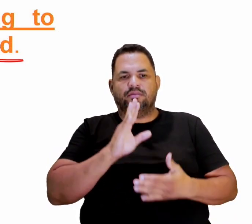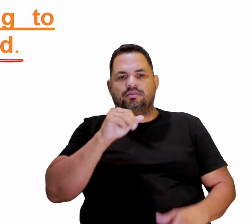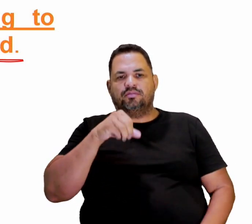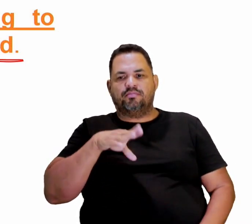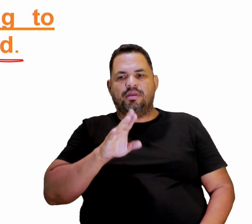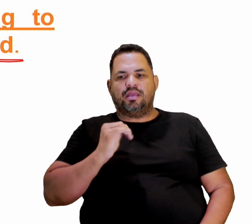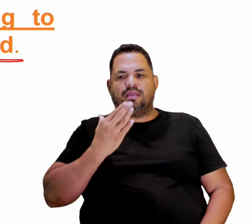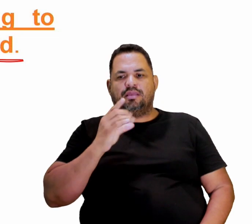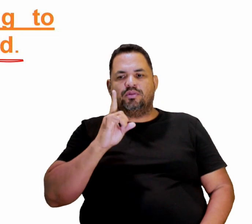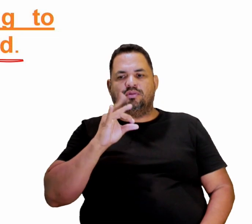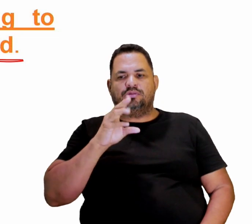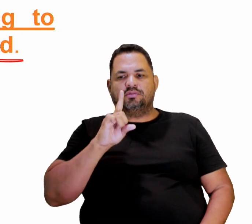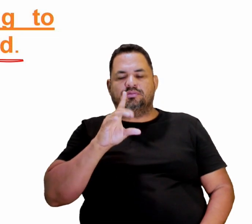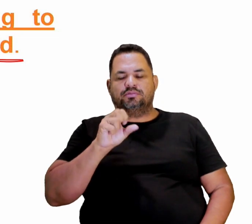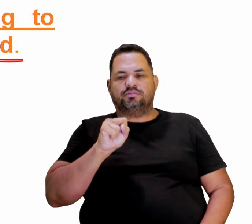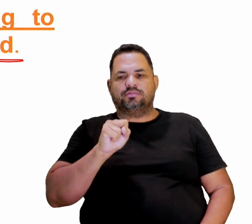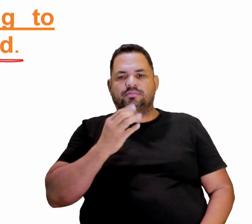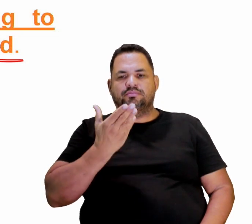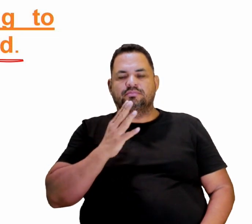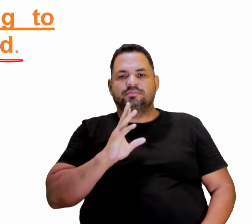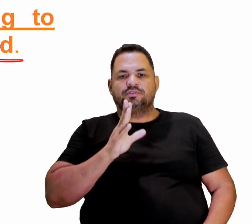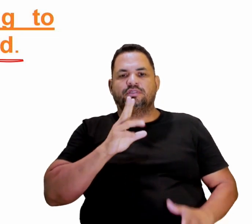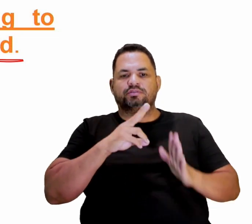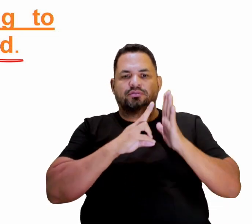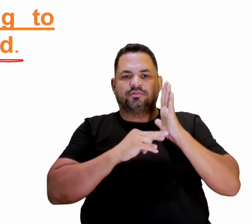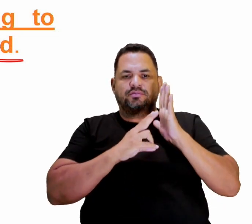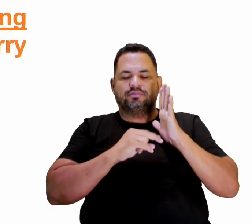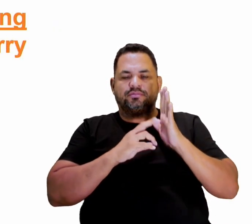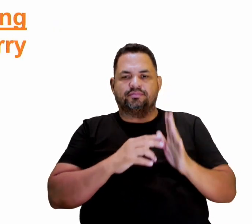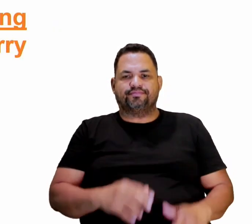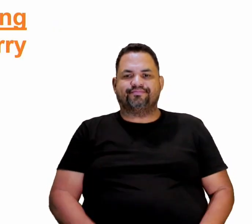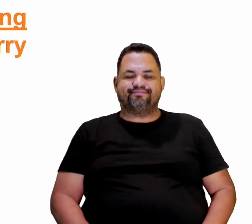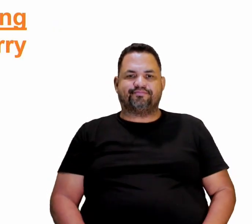esse tipo de comida aí a gente já viu esse vocabulário